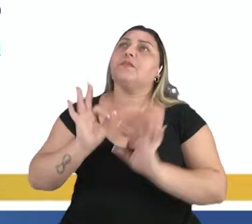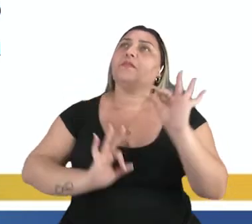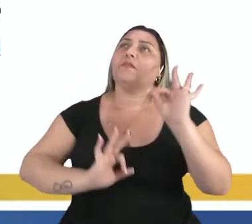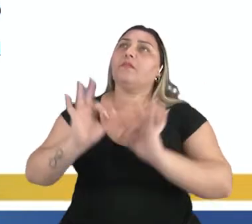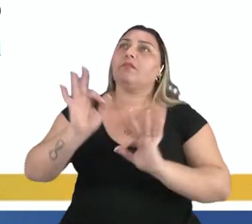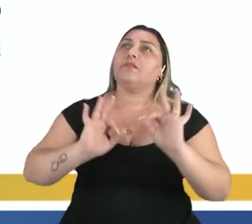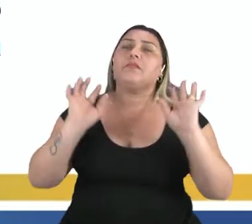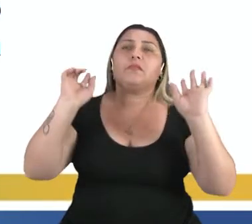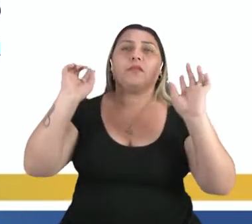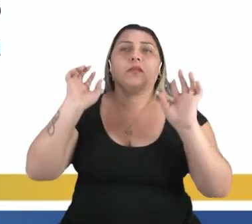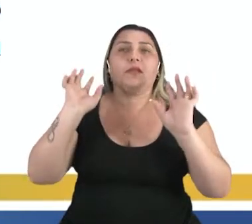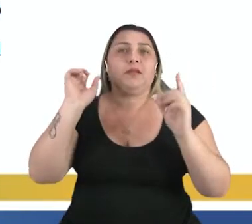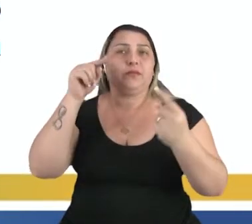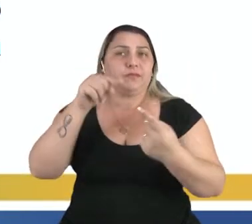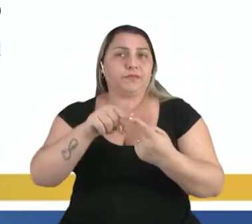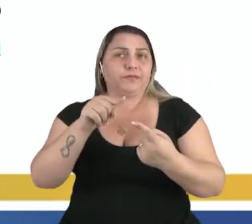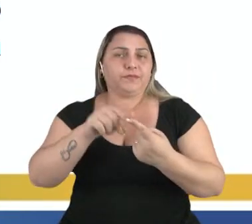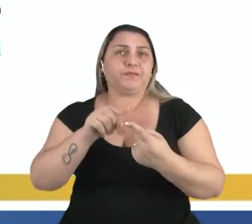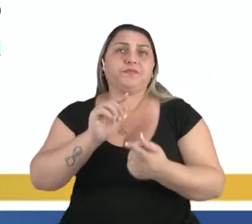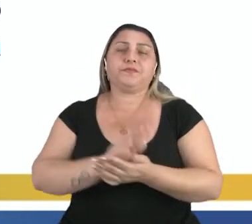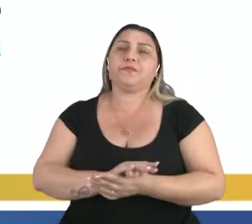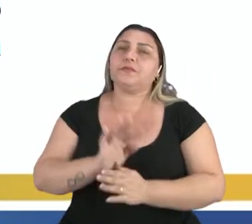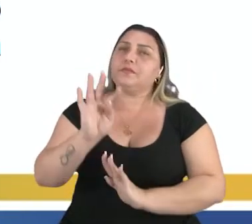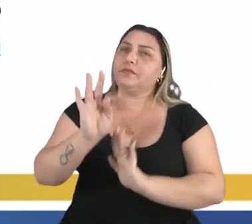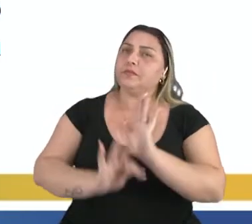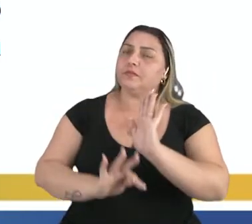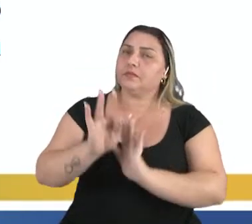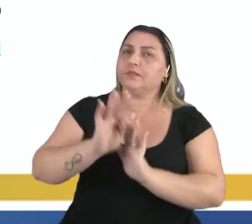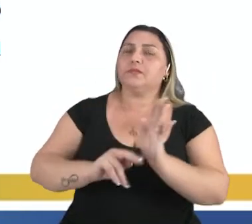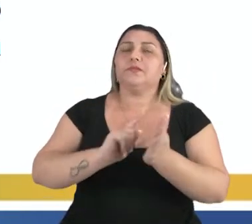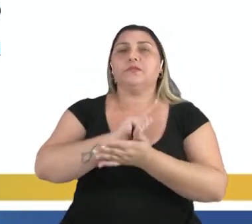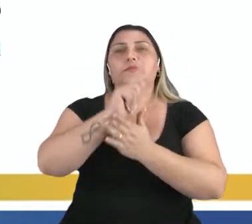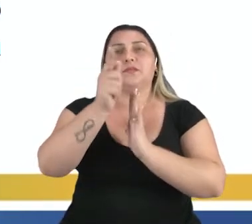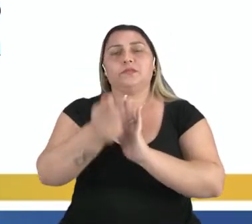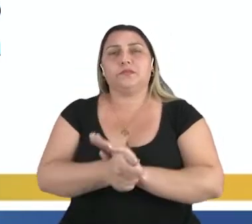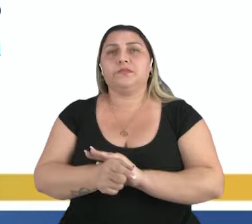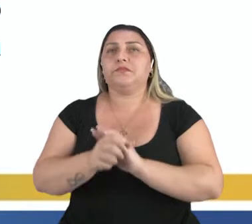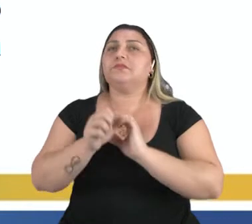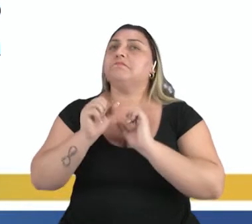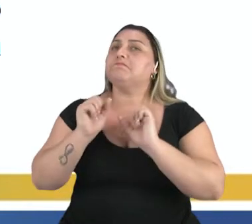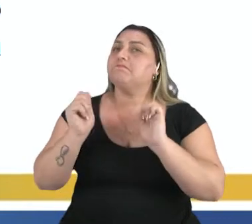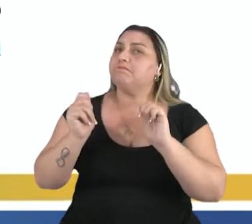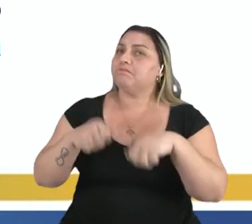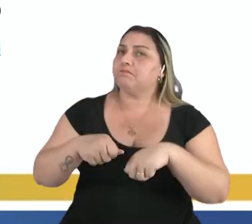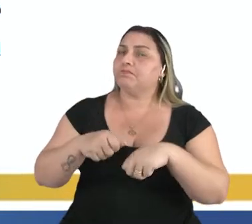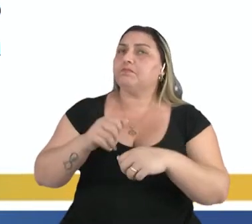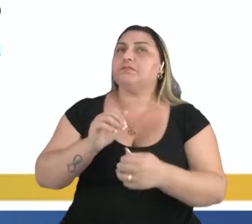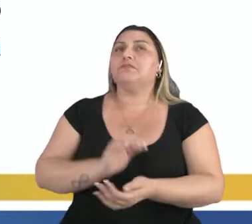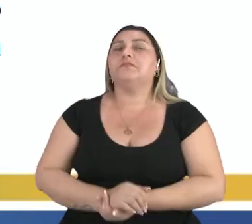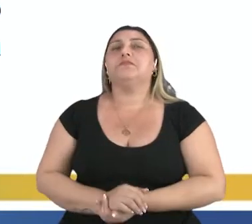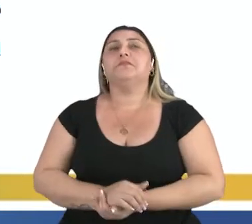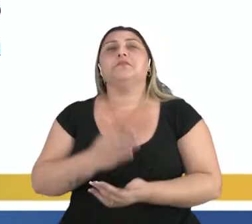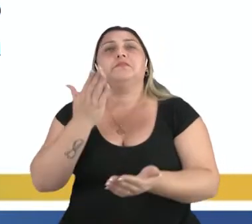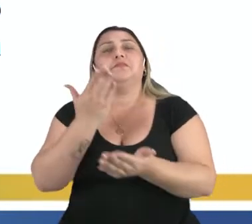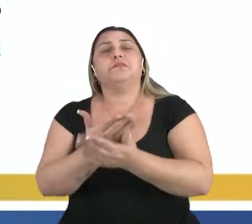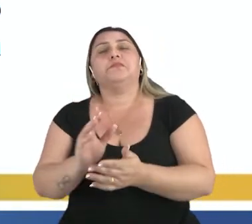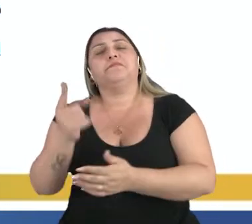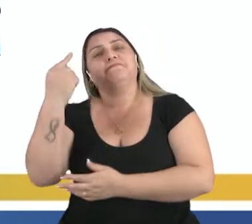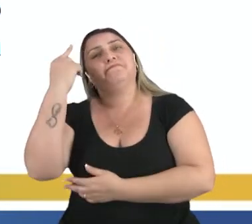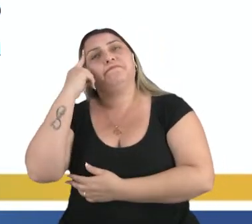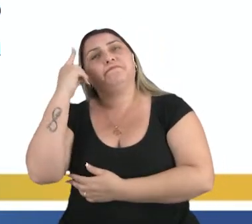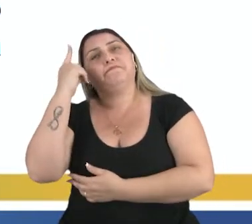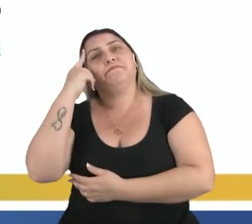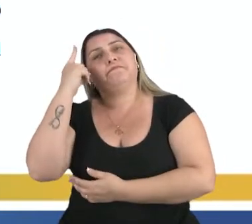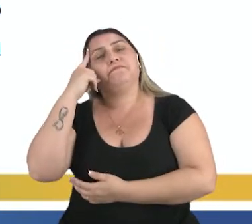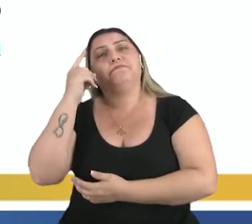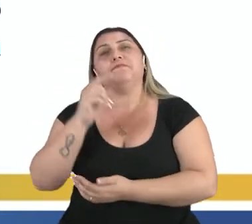construção, na finalização. Nesse texto, nesse gênero editorial, ele possibilita, né, você terminar com uma